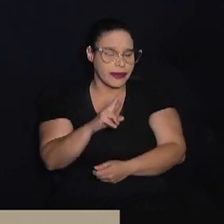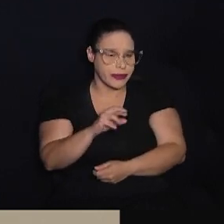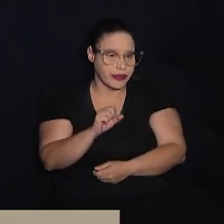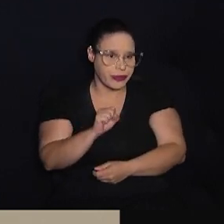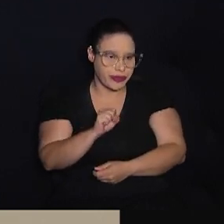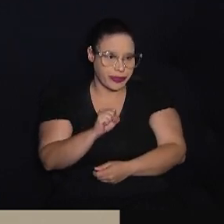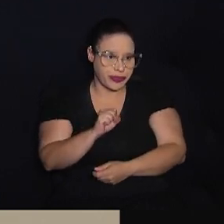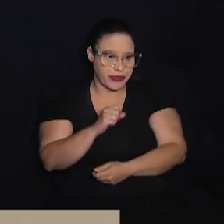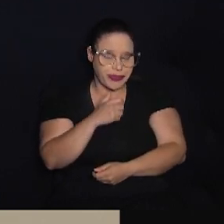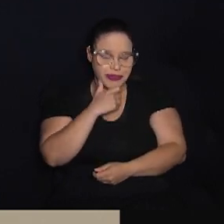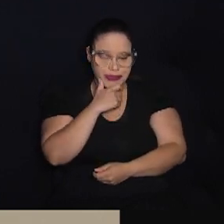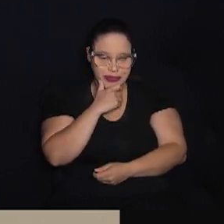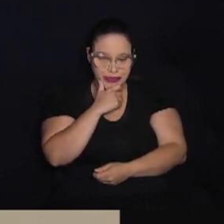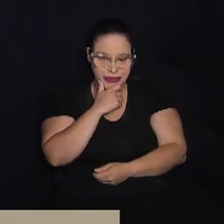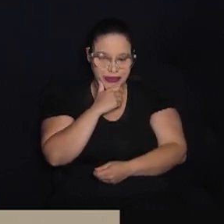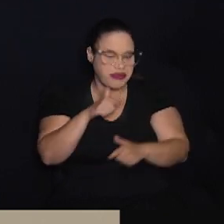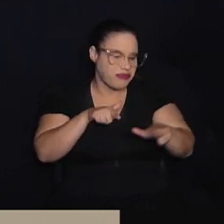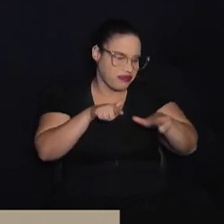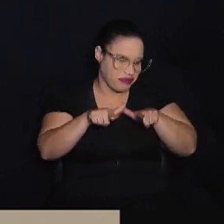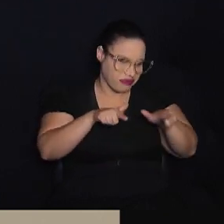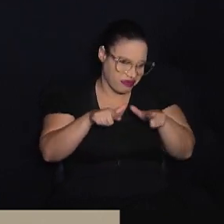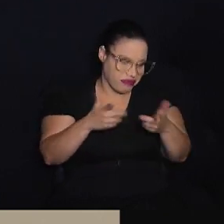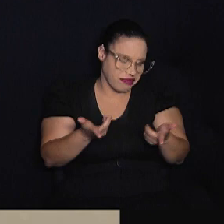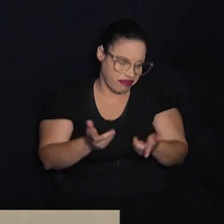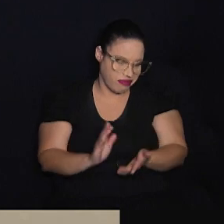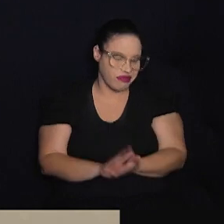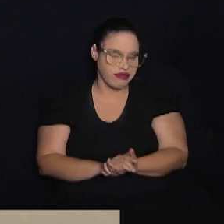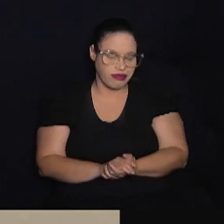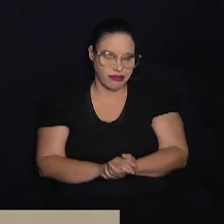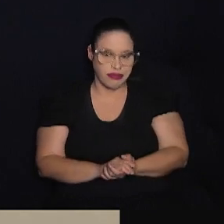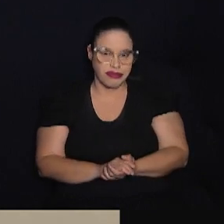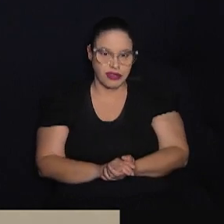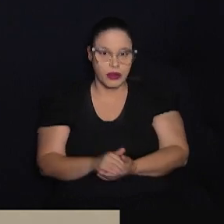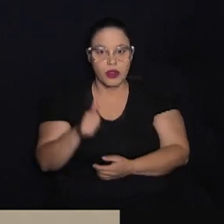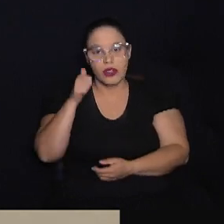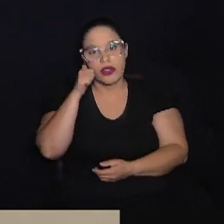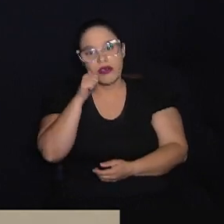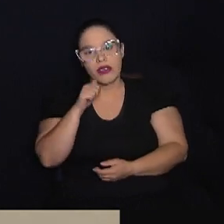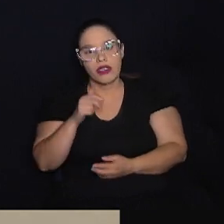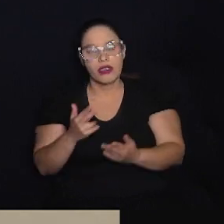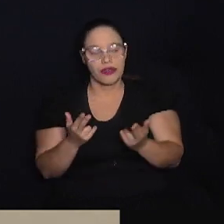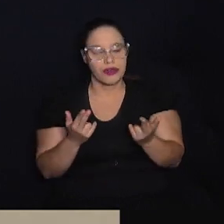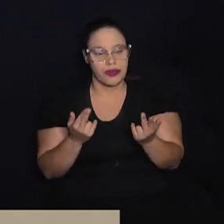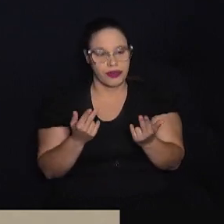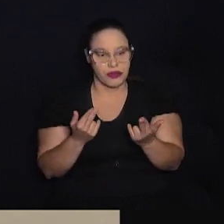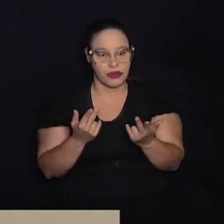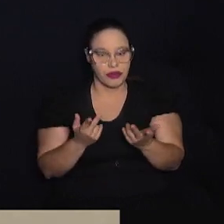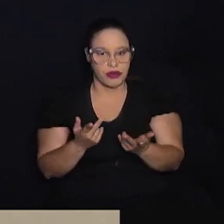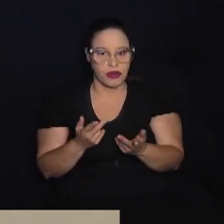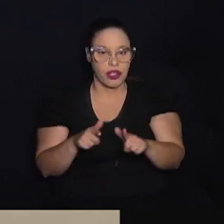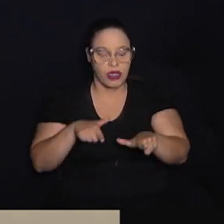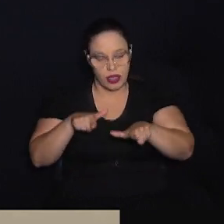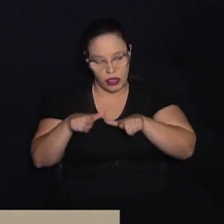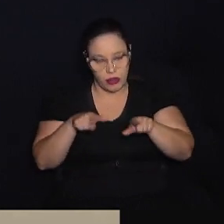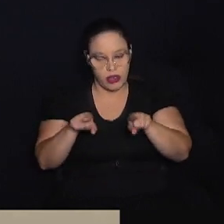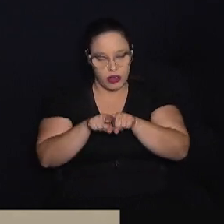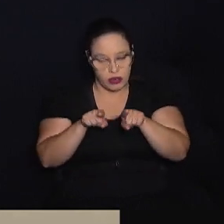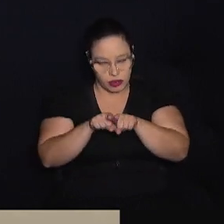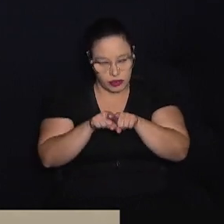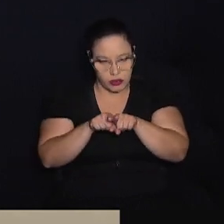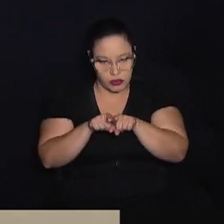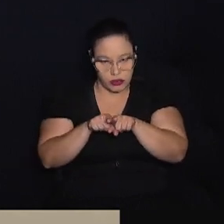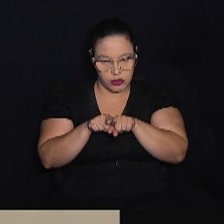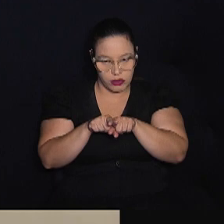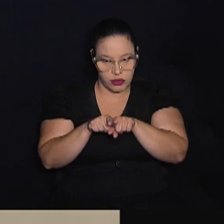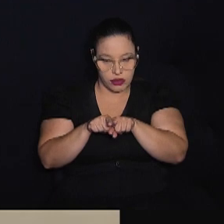que não pode ser no trabalho, e aí agora as mulheres estão se igualando com os homens em relação ao trabalho, mas os